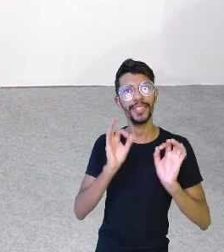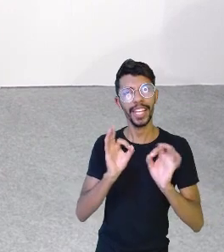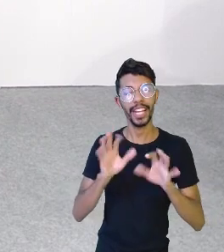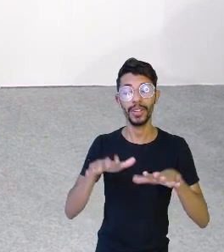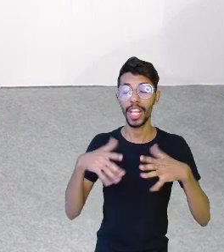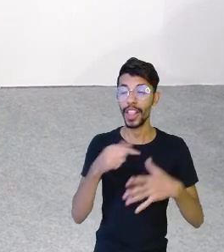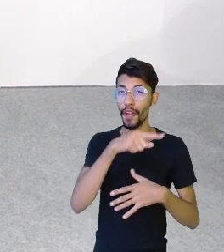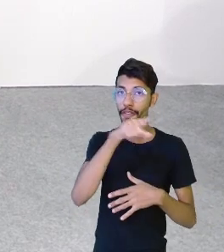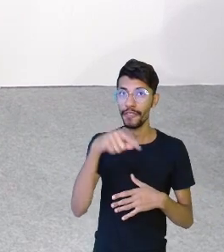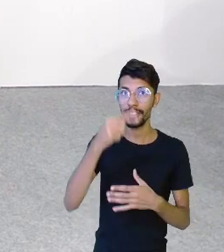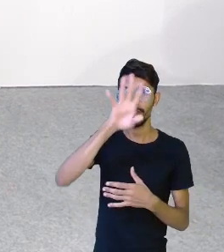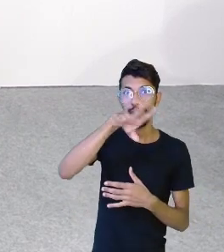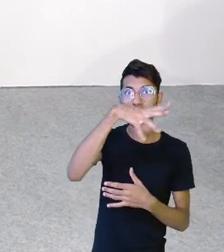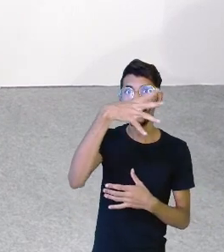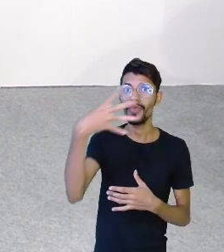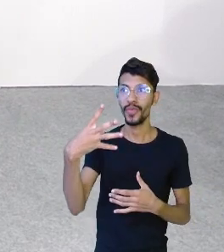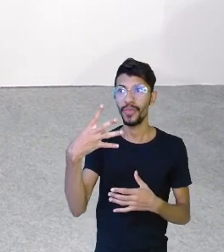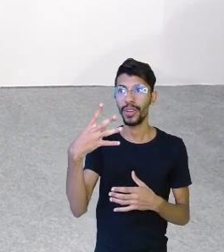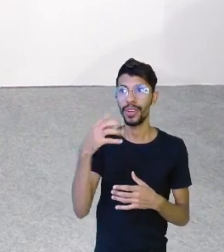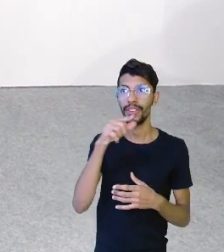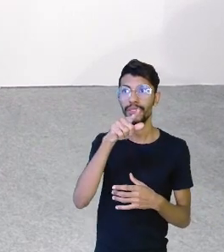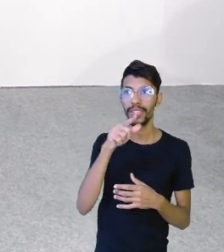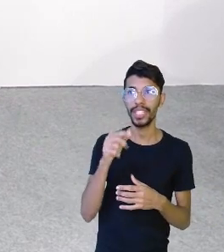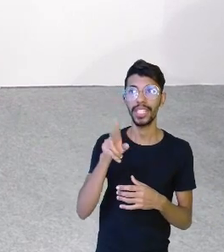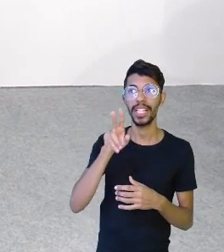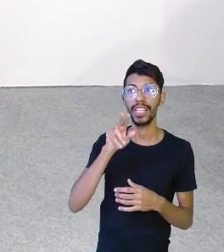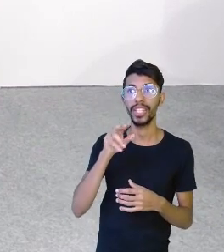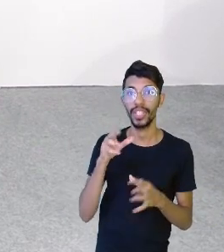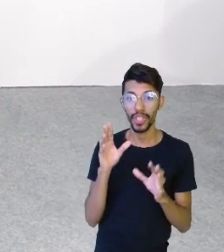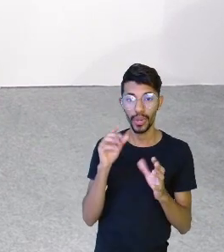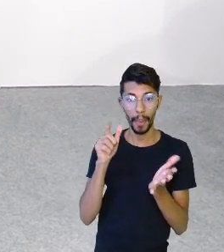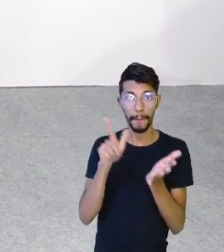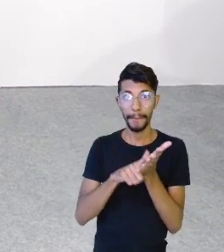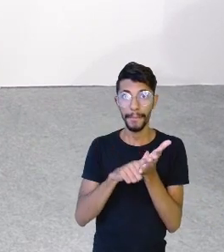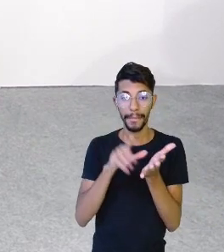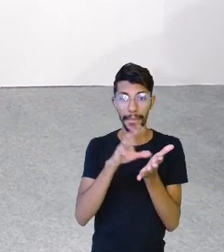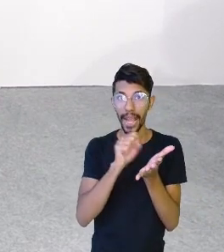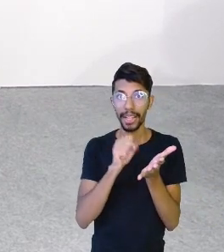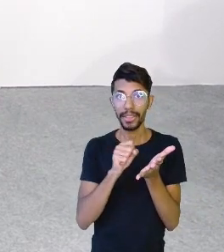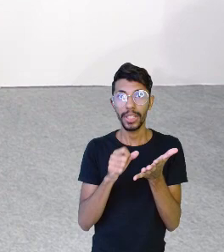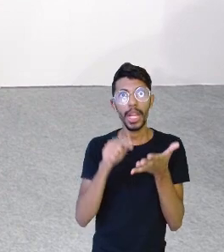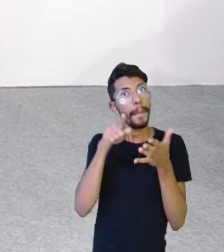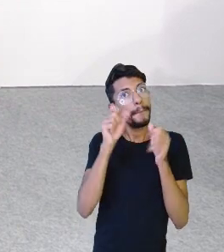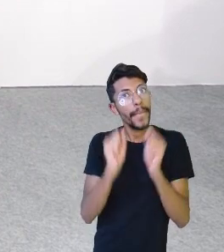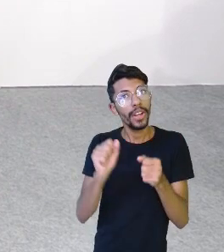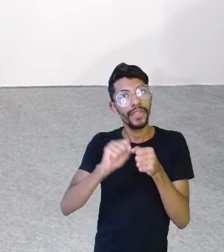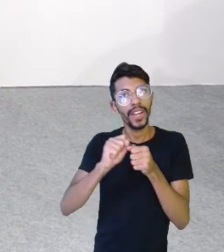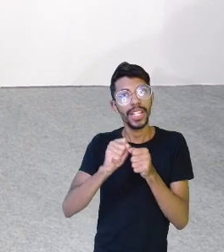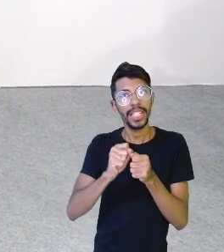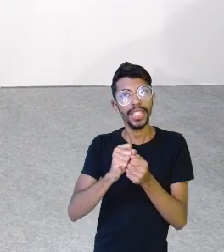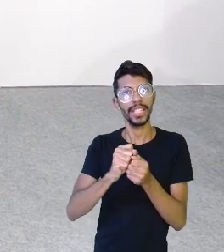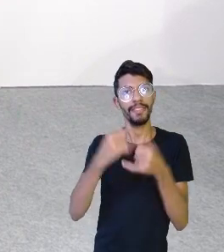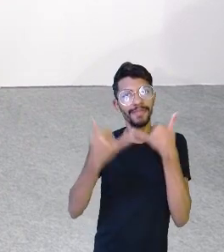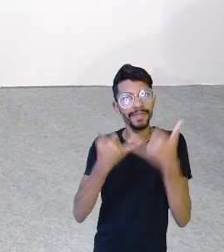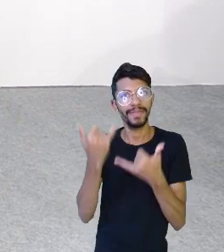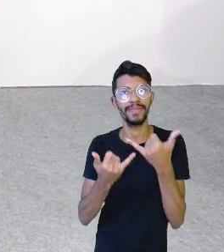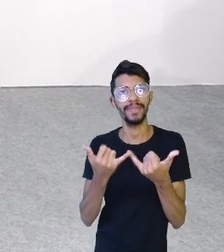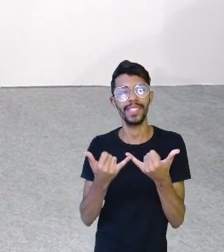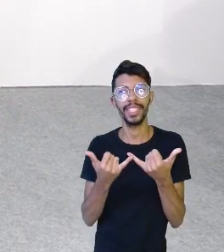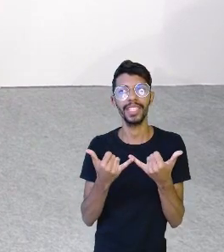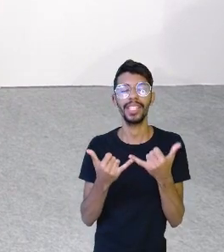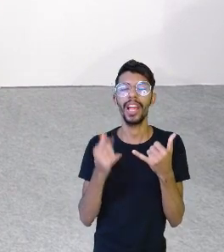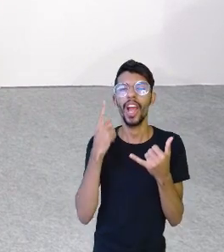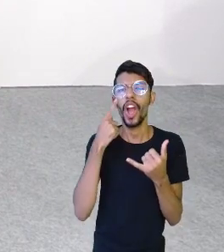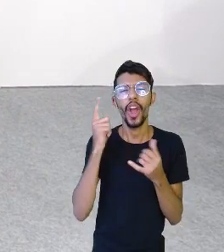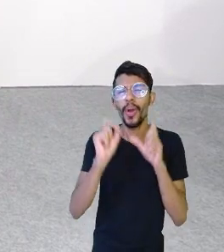que vocês construírem essa tabuada, vocês com ela em mãos podem fazer esse jogo. Isso mesmo! O que é que